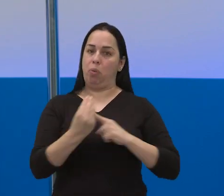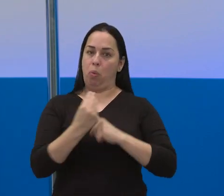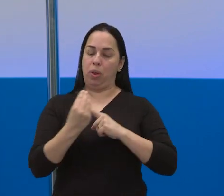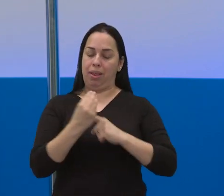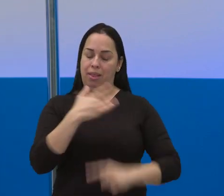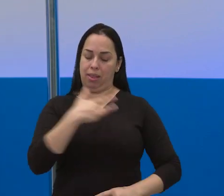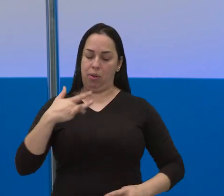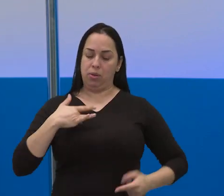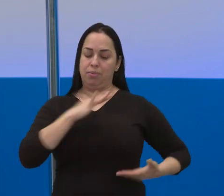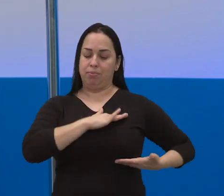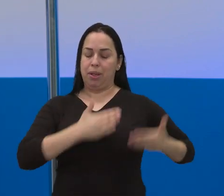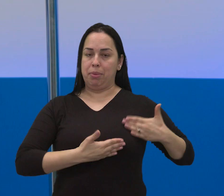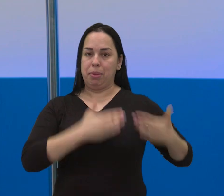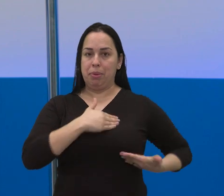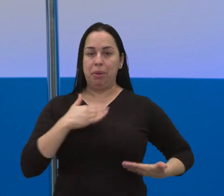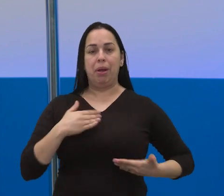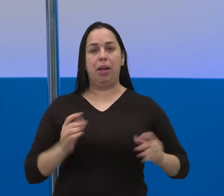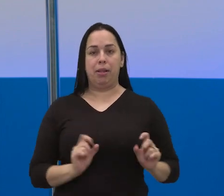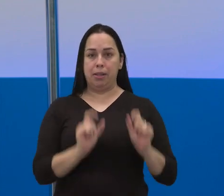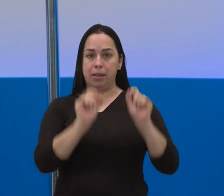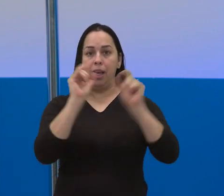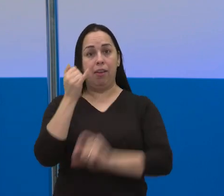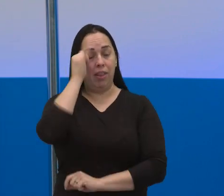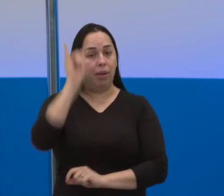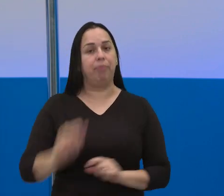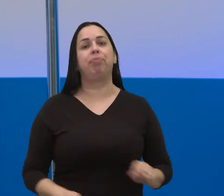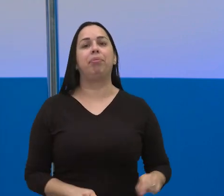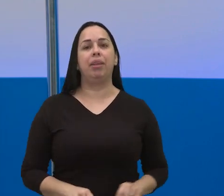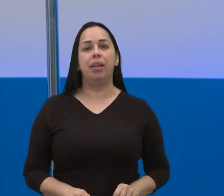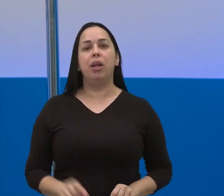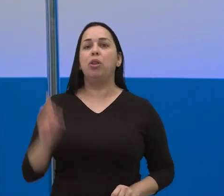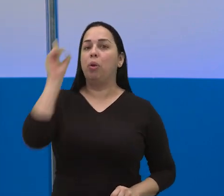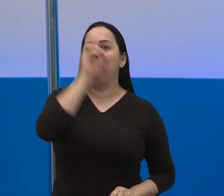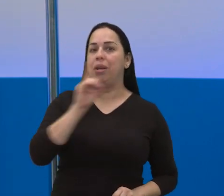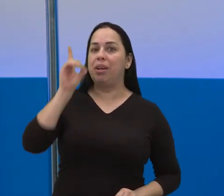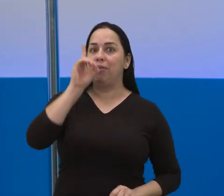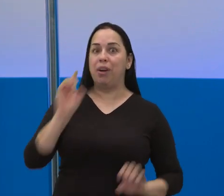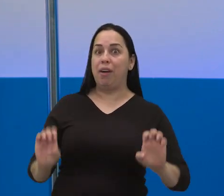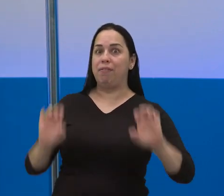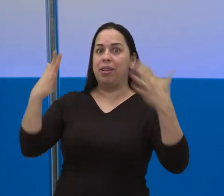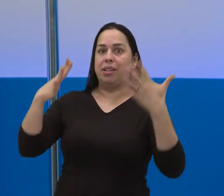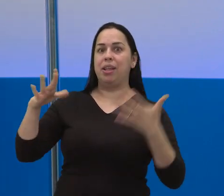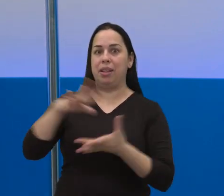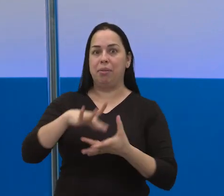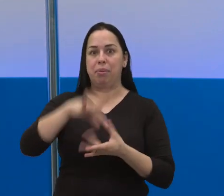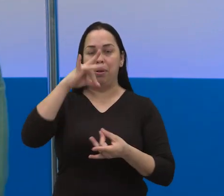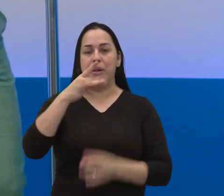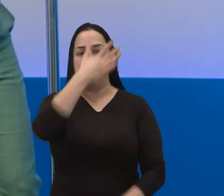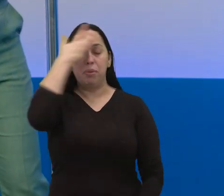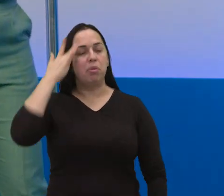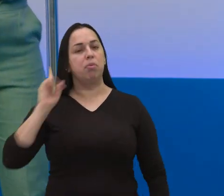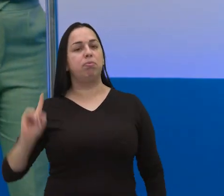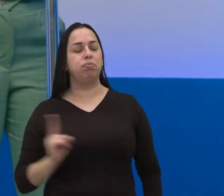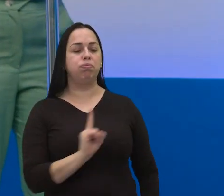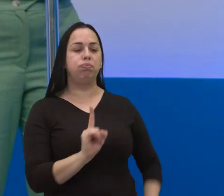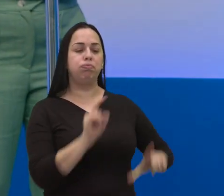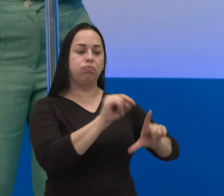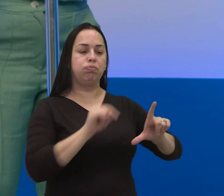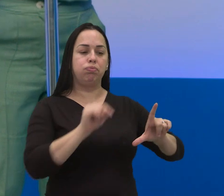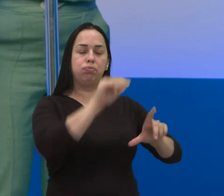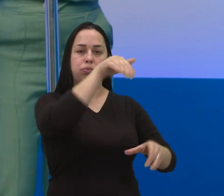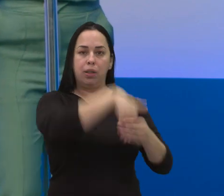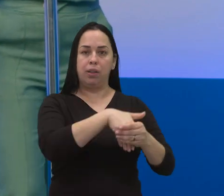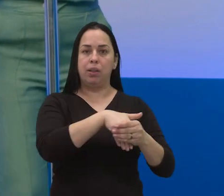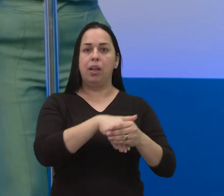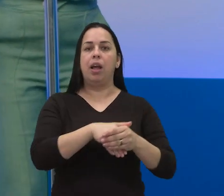mama. E o domingo foi de festa da democracia. Eleitores de São José foram às urnas escolher os futuros representantes. Segundo